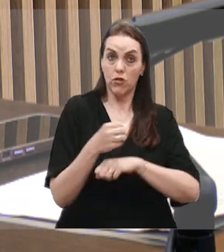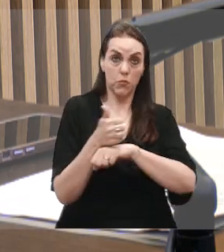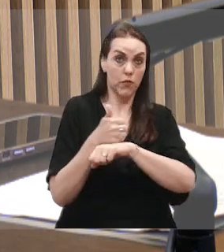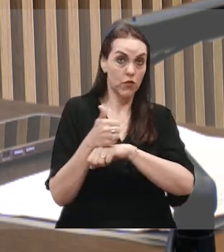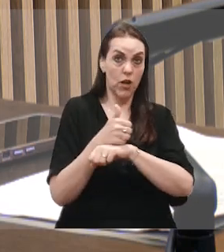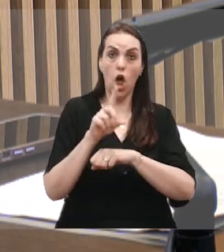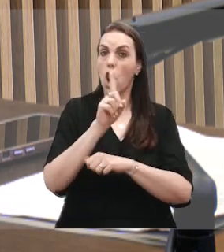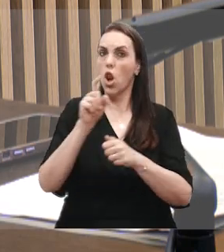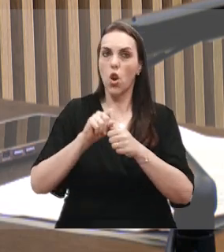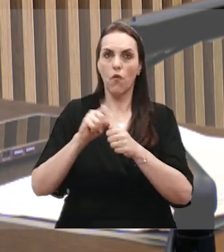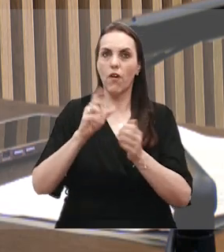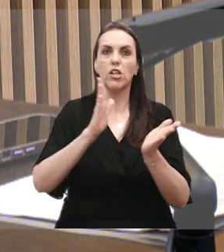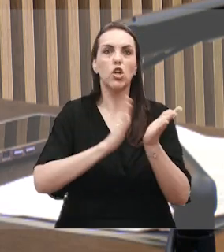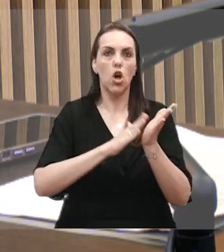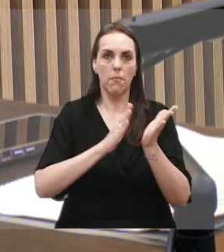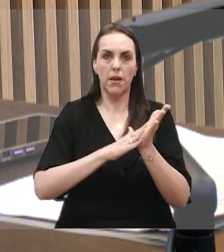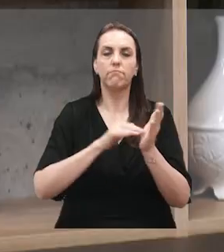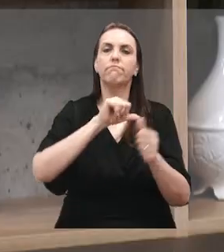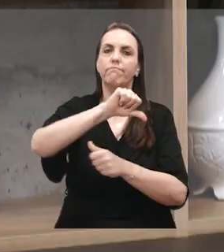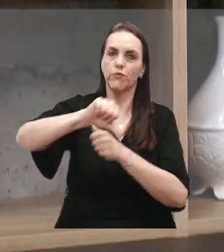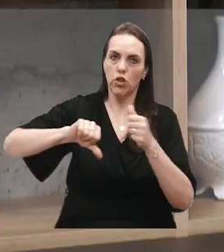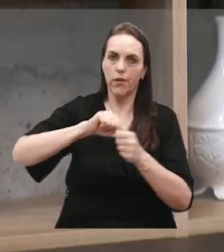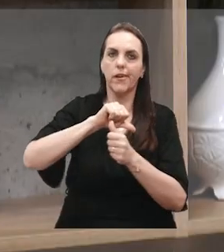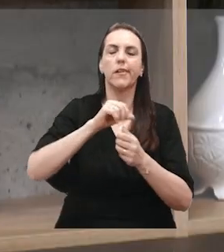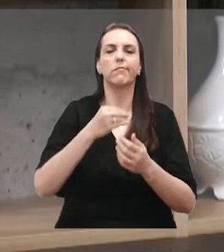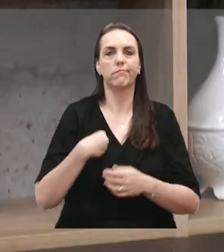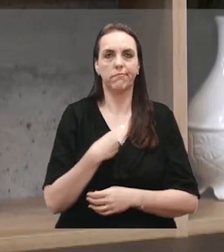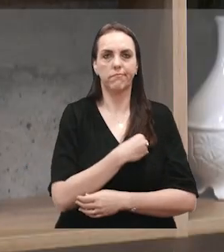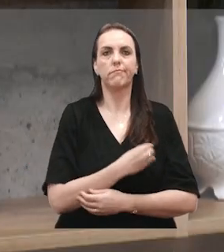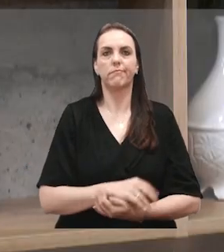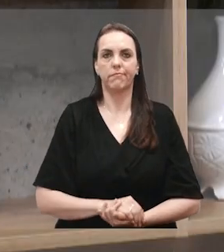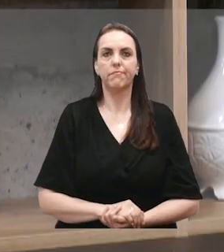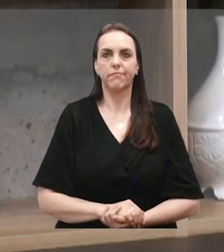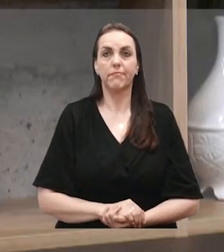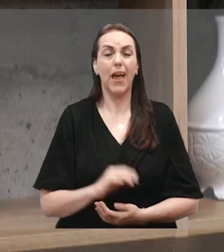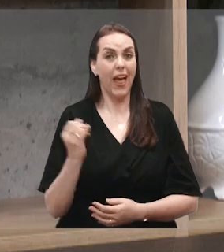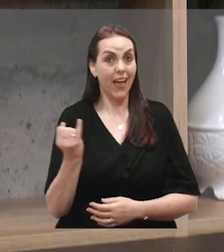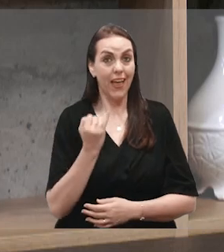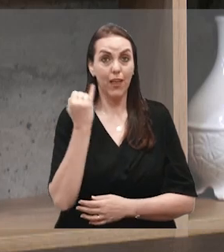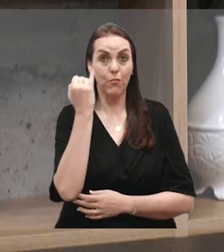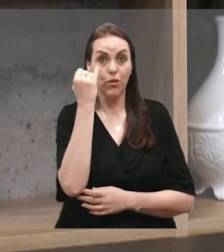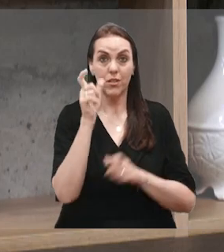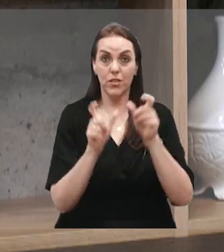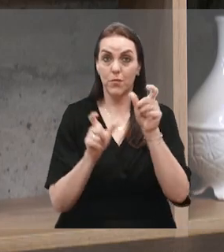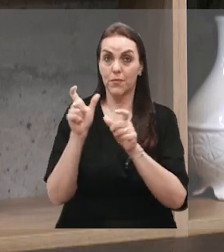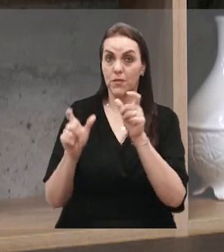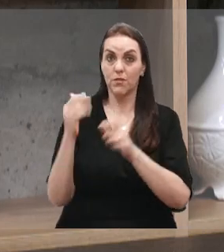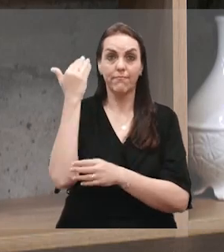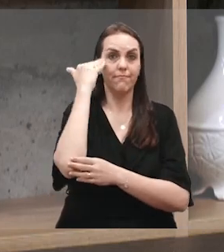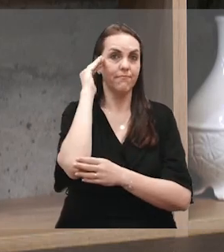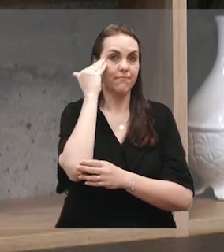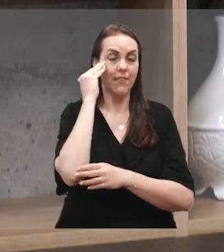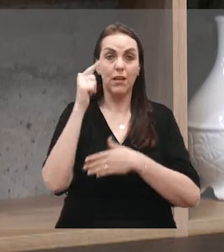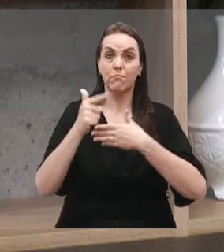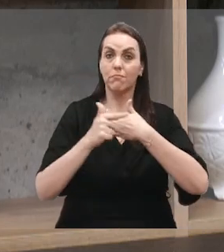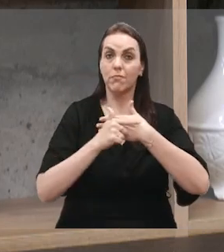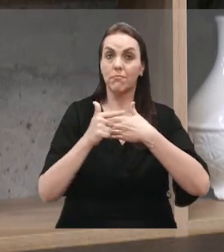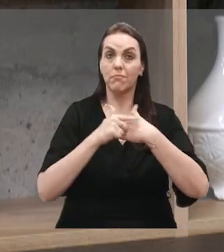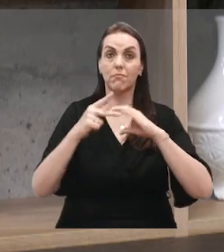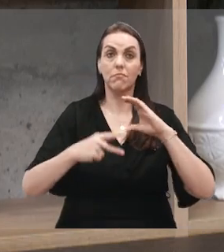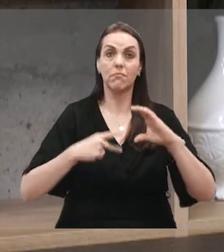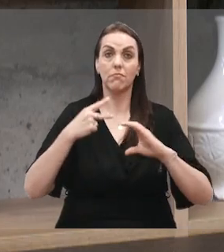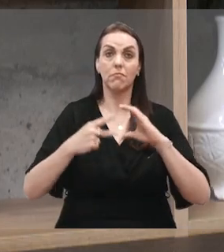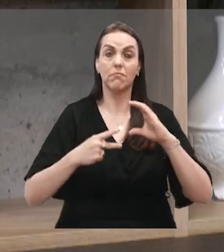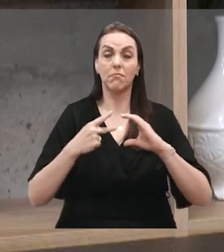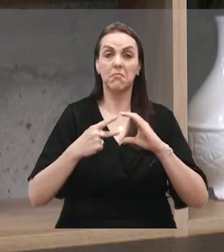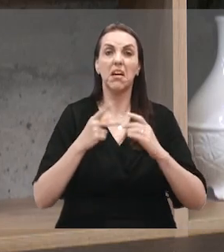já cobre. Tá. Não, isso é muito importante até para as pessoas entenderem o papel de uma Câmara de Vereadores. Muitas vezes diz assim, mas